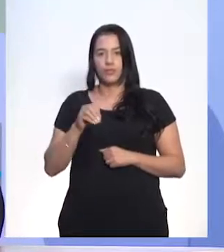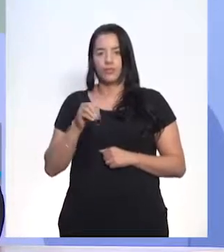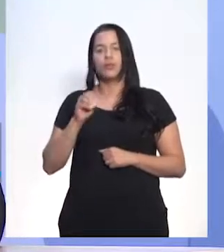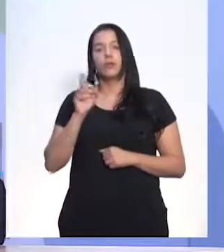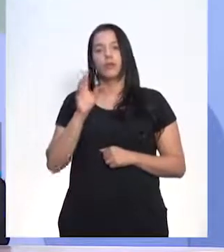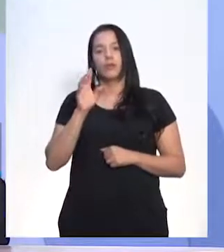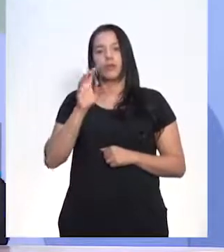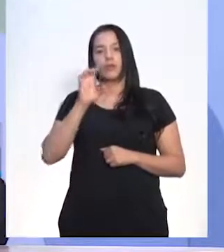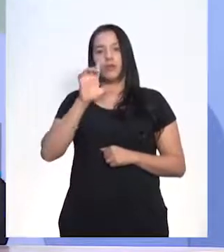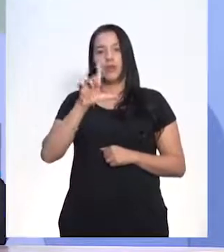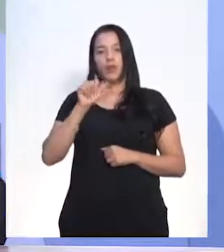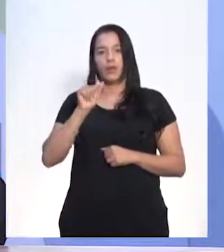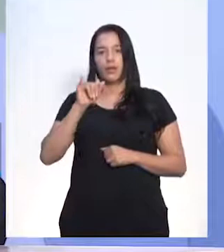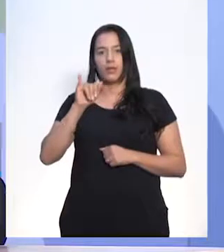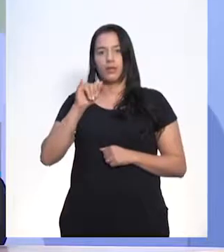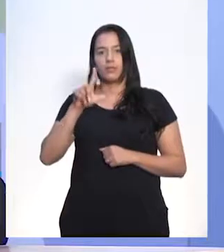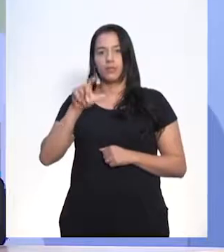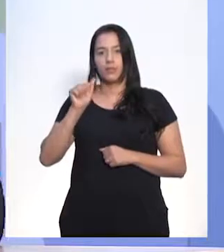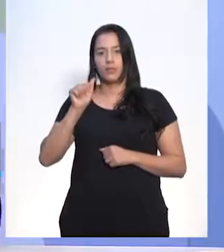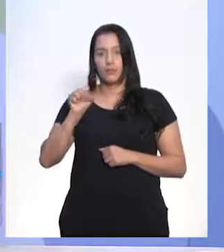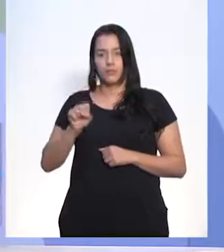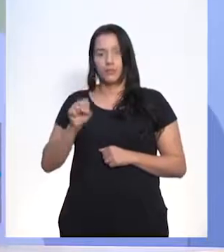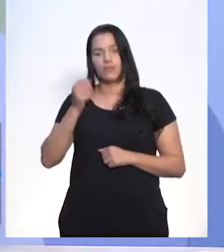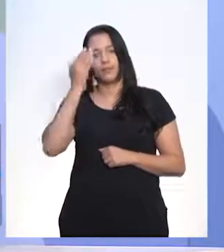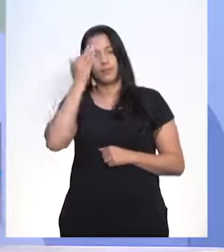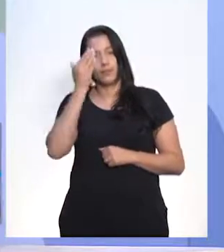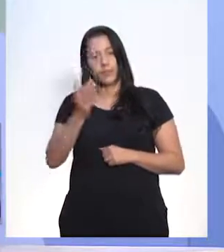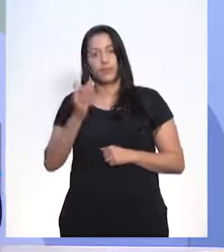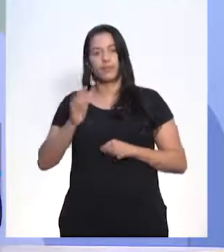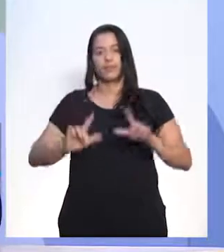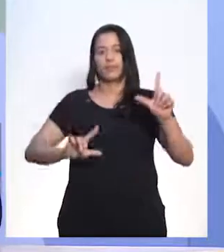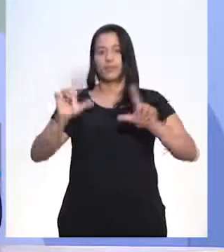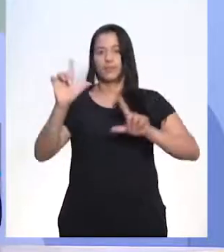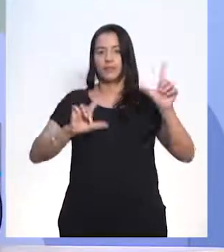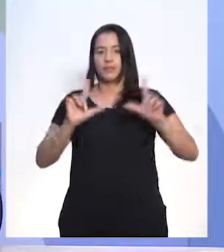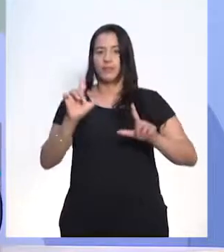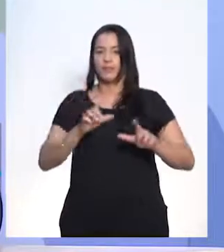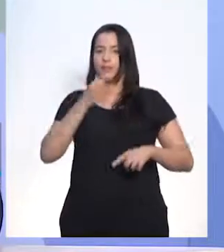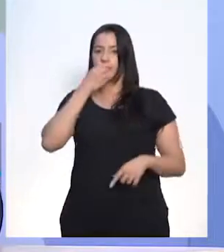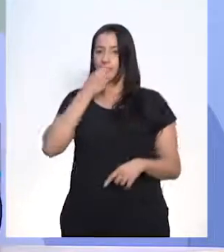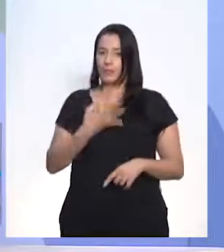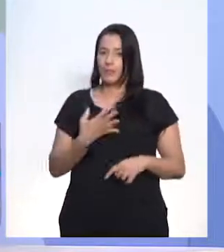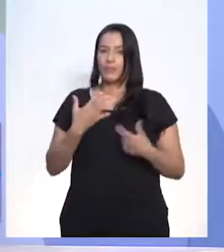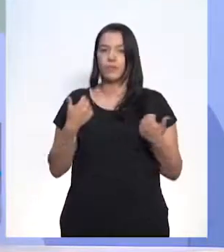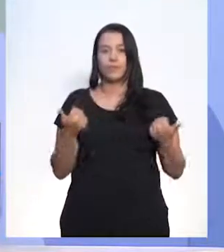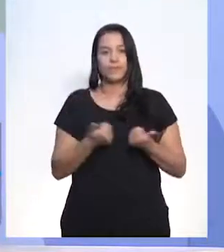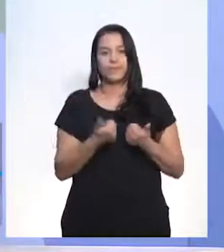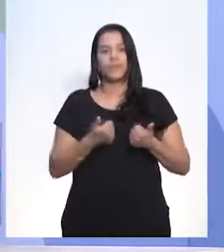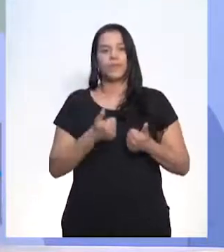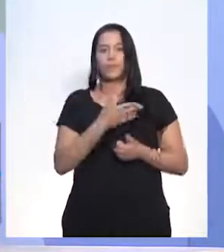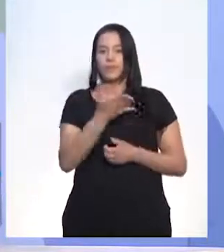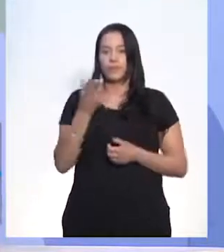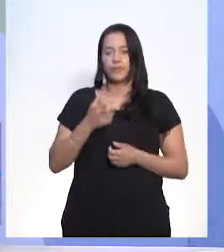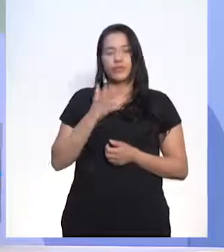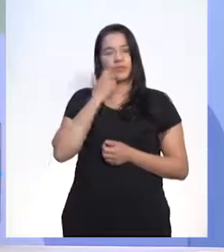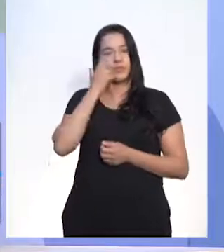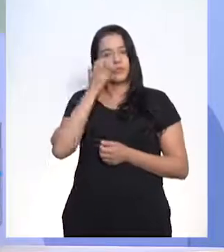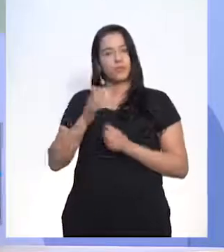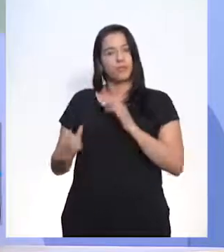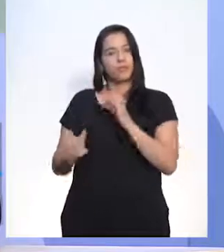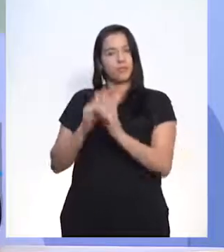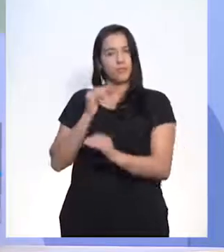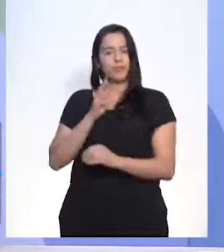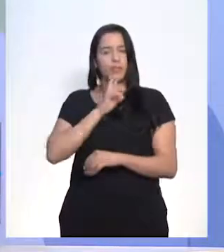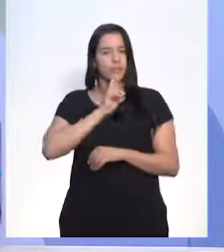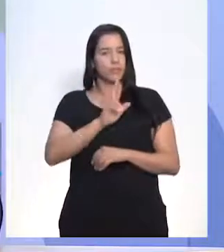também quero mandar um abraço para aquele aluno que assiste a gente pela TV, mas que tem vergonha de participar do chat lá com o seu professor. Não tenha vergonha. Mande a resposta para o